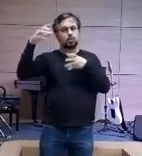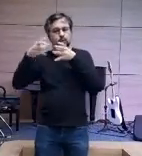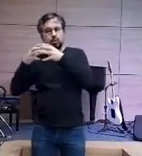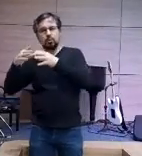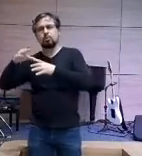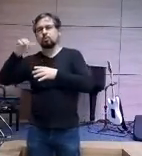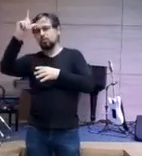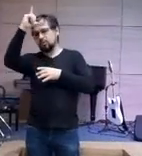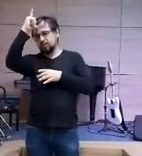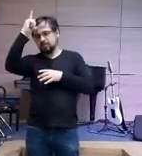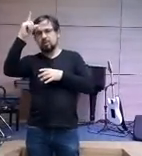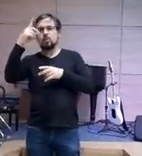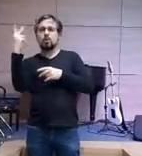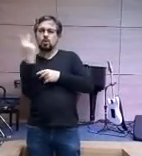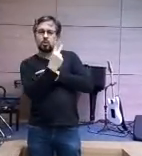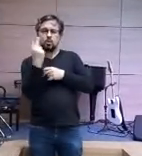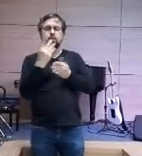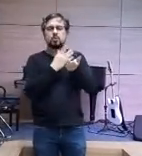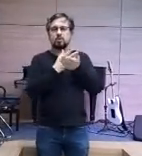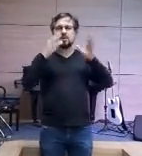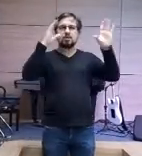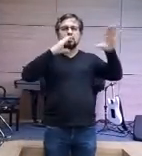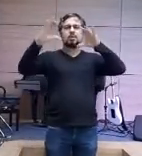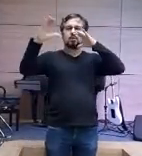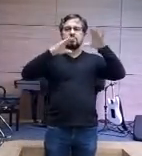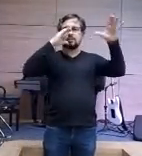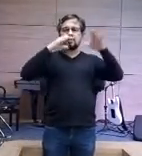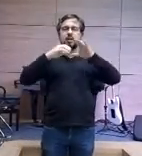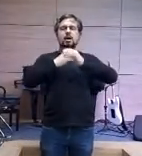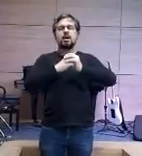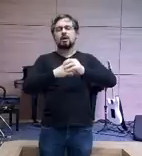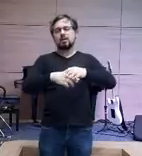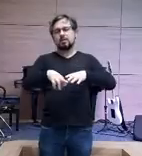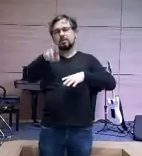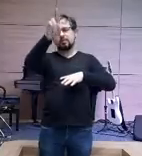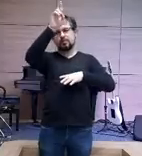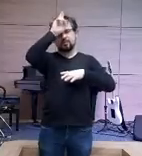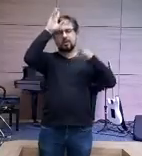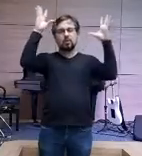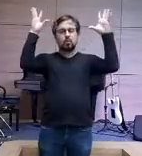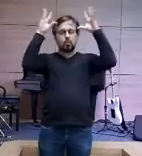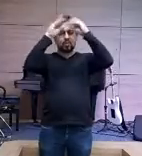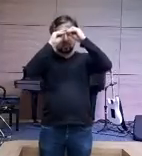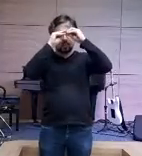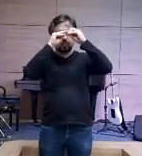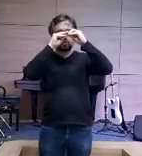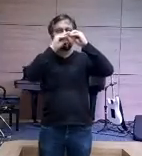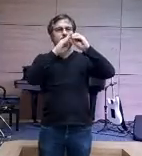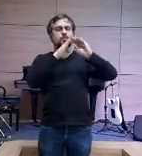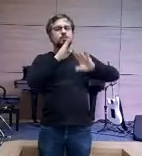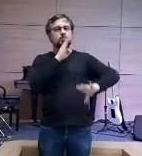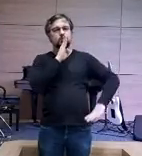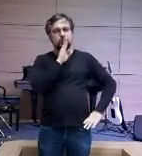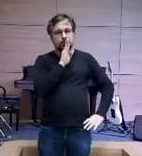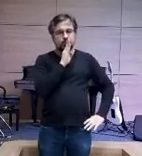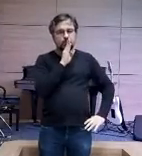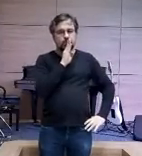lindas canções de Natal bom e quando foi meia-noite houve um silêncio